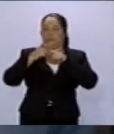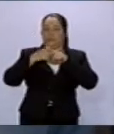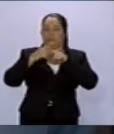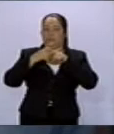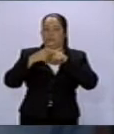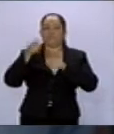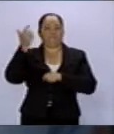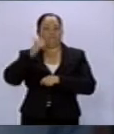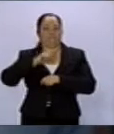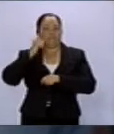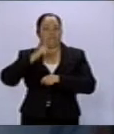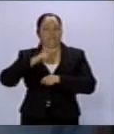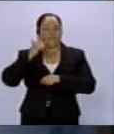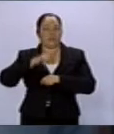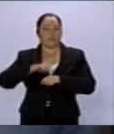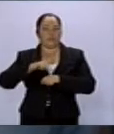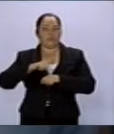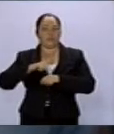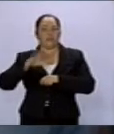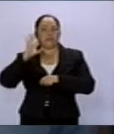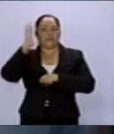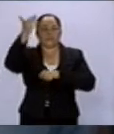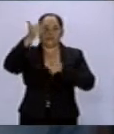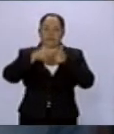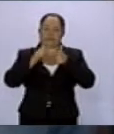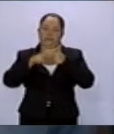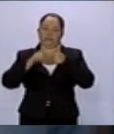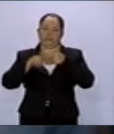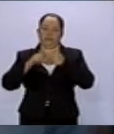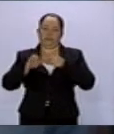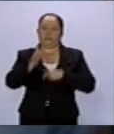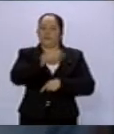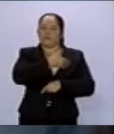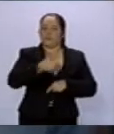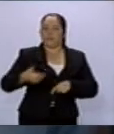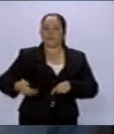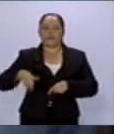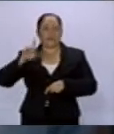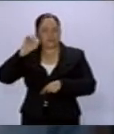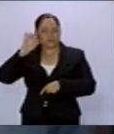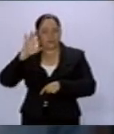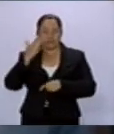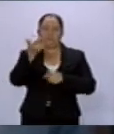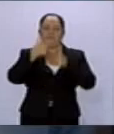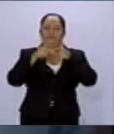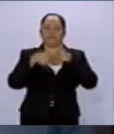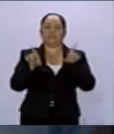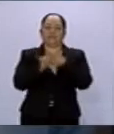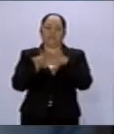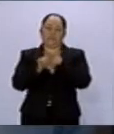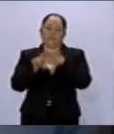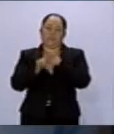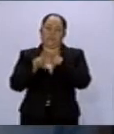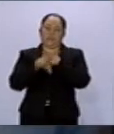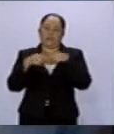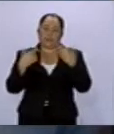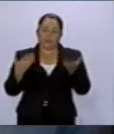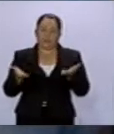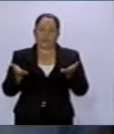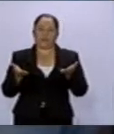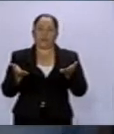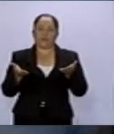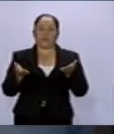a nossa geração superar não o nosso governo superar não o processo de estabelecimento de poder temporário do mundo nos pulsos atual